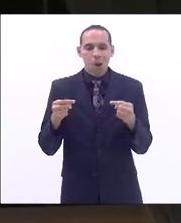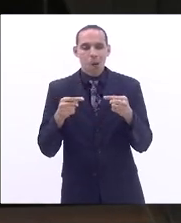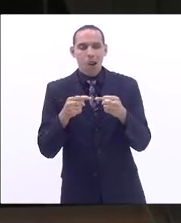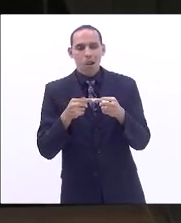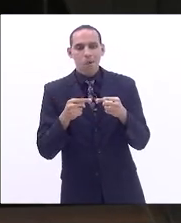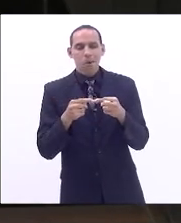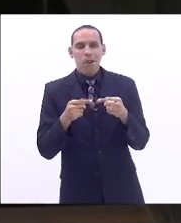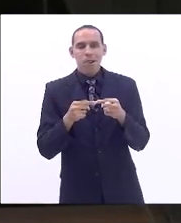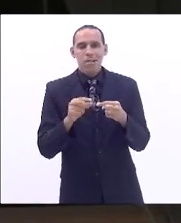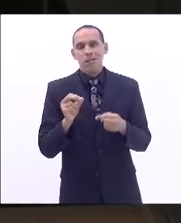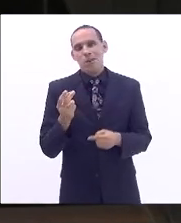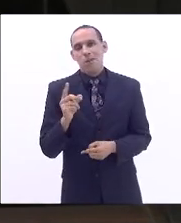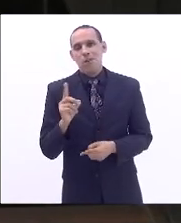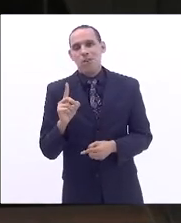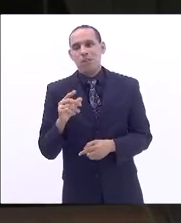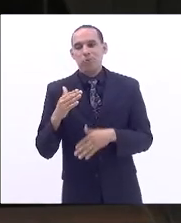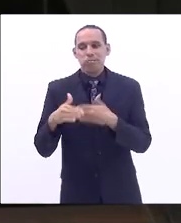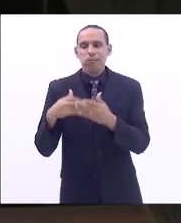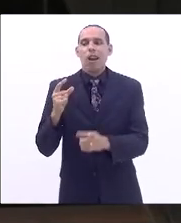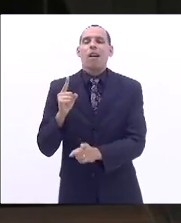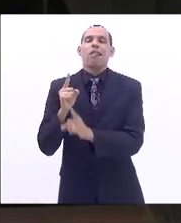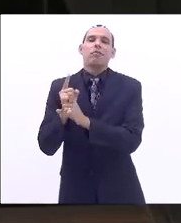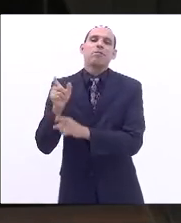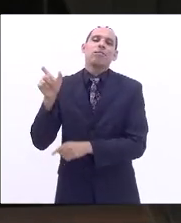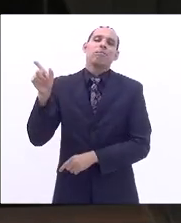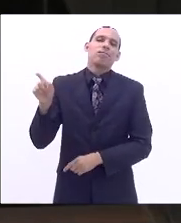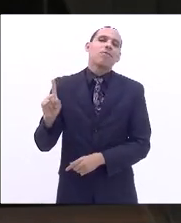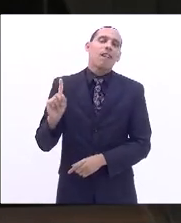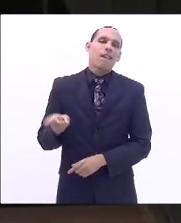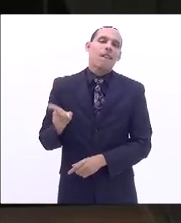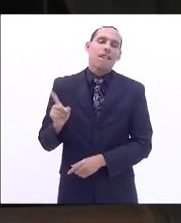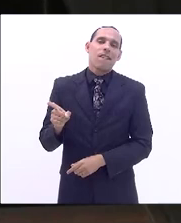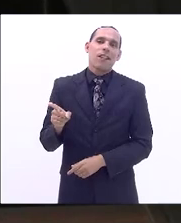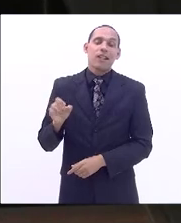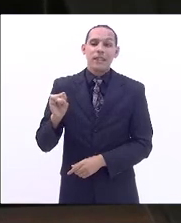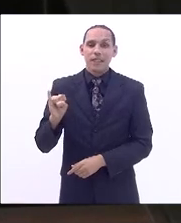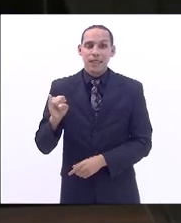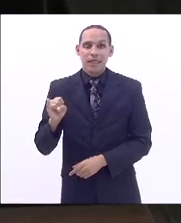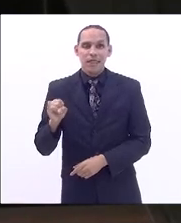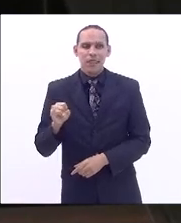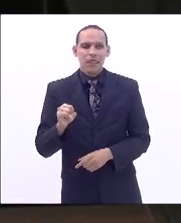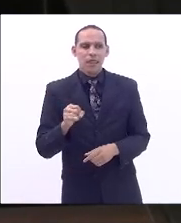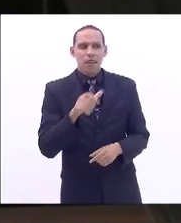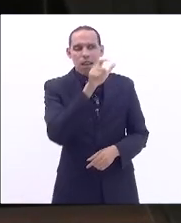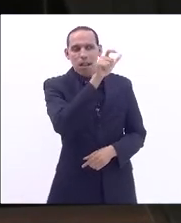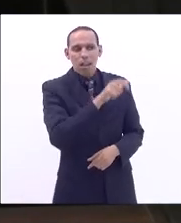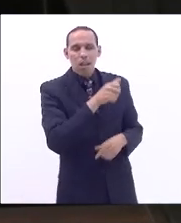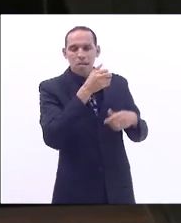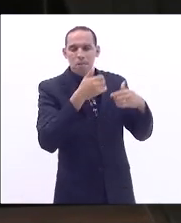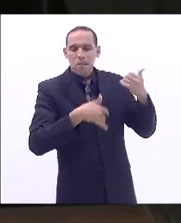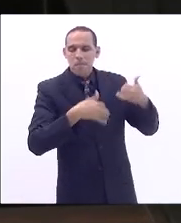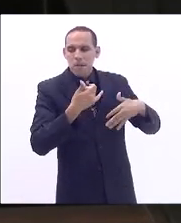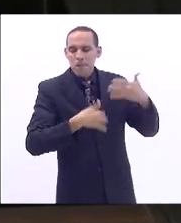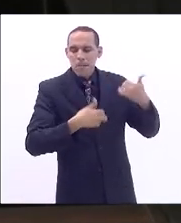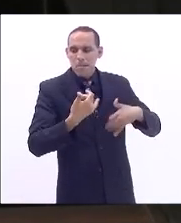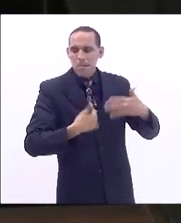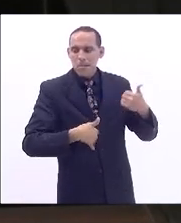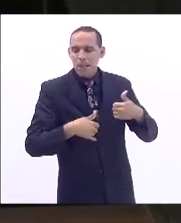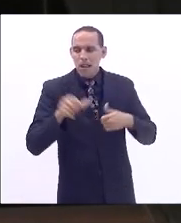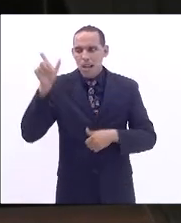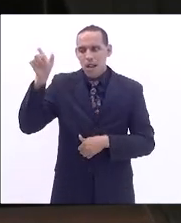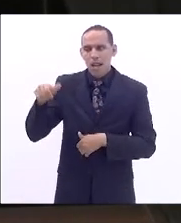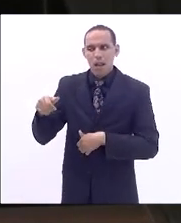indicação posterior né para verificar o que se aquela descrição era se